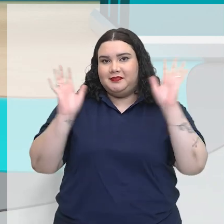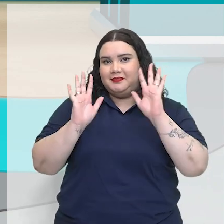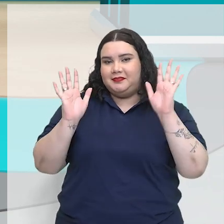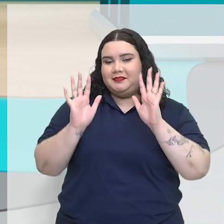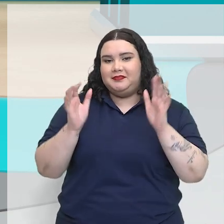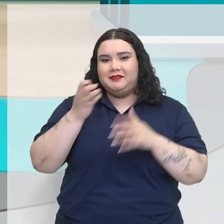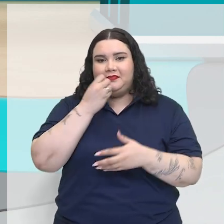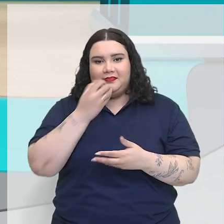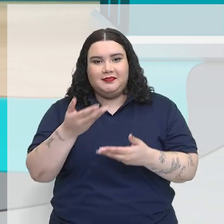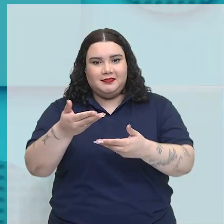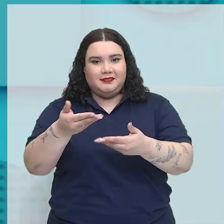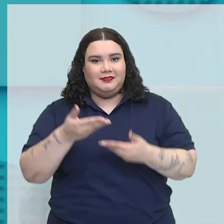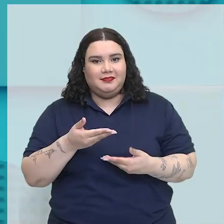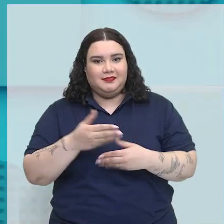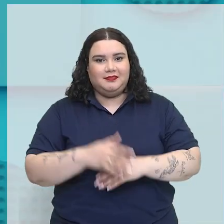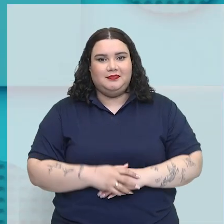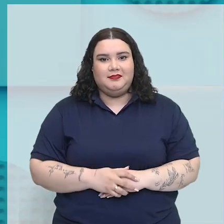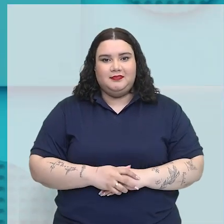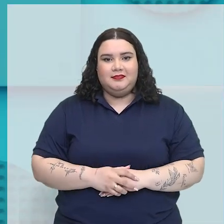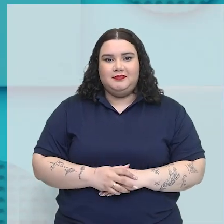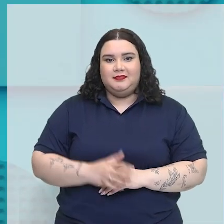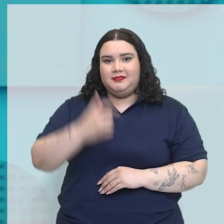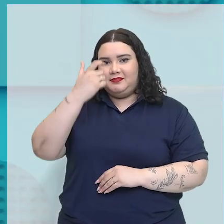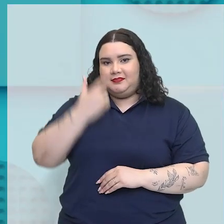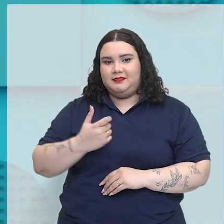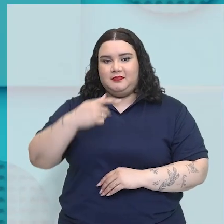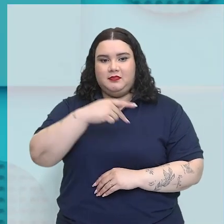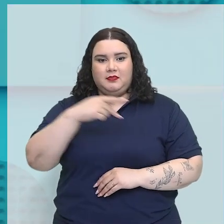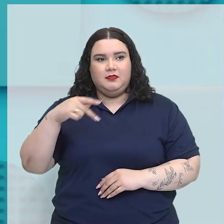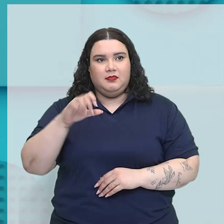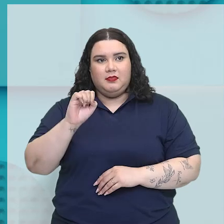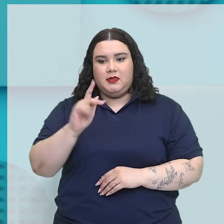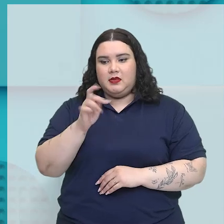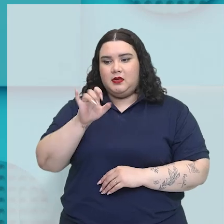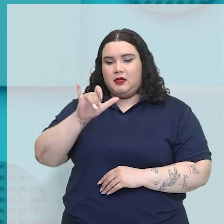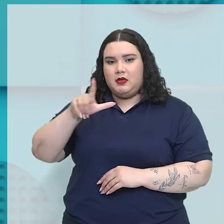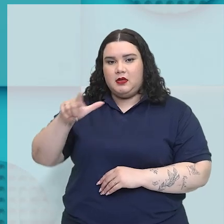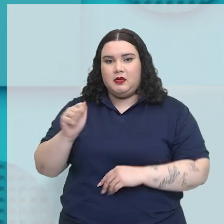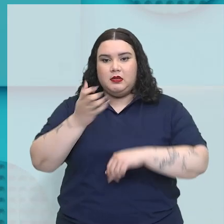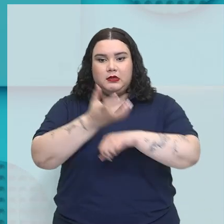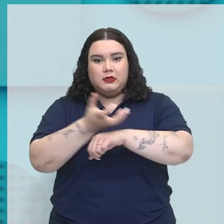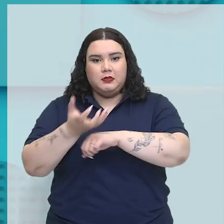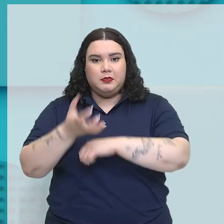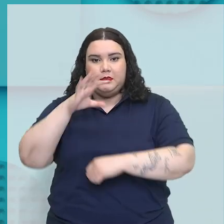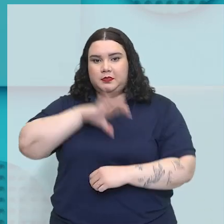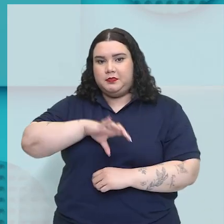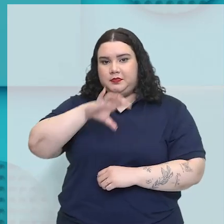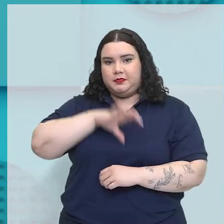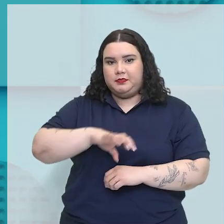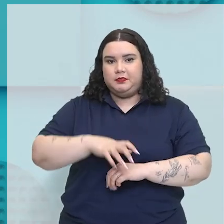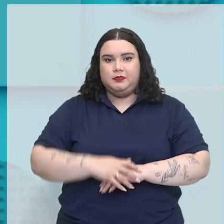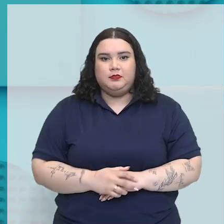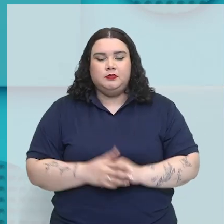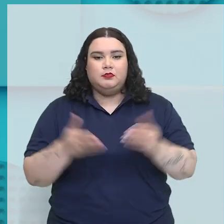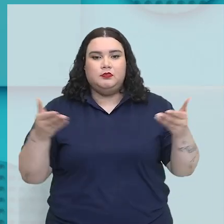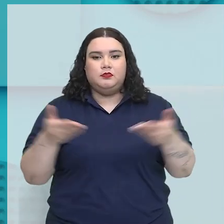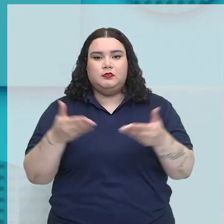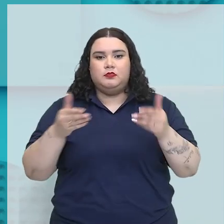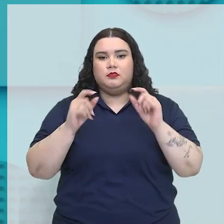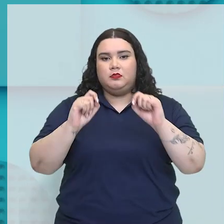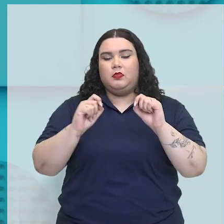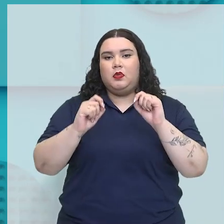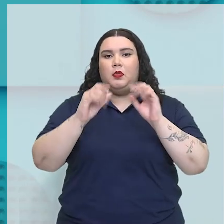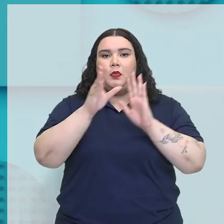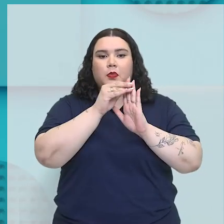Olá, sejam bem-vindos. Eu sou a professora Sheila Rodrigues, do componente de Língua Portuguesa. Vamos conhecer o que